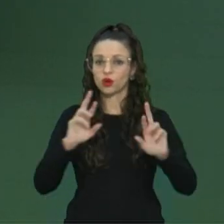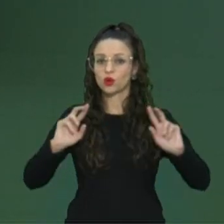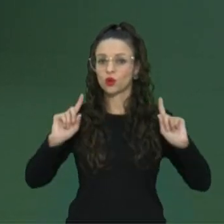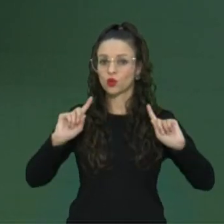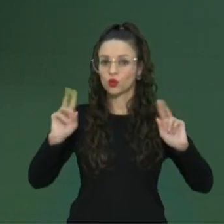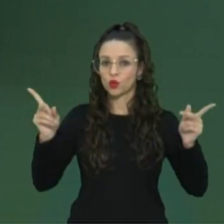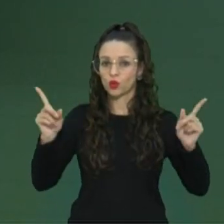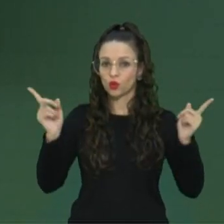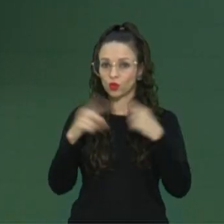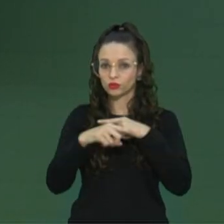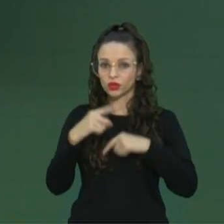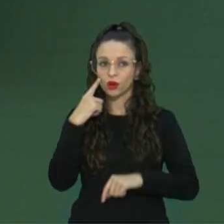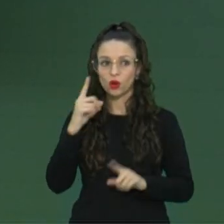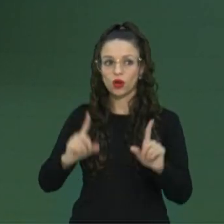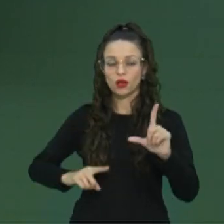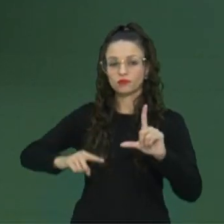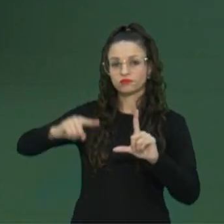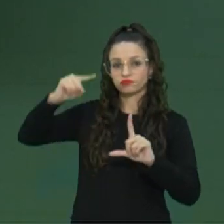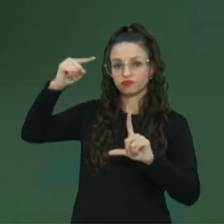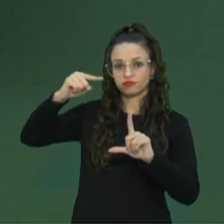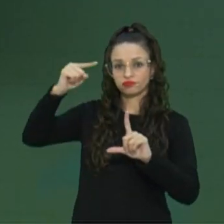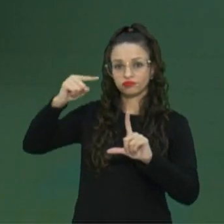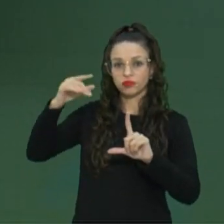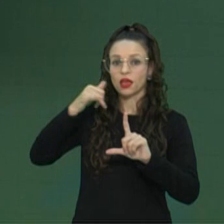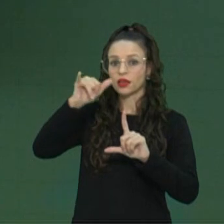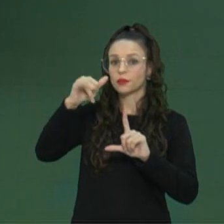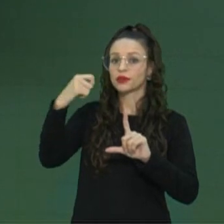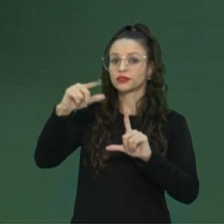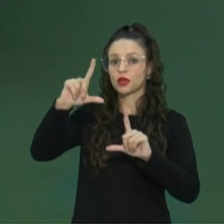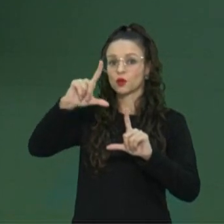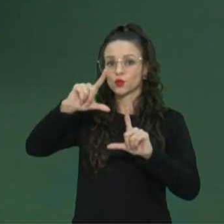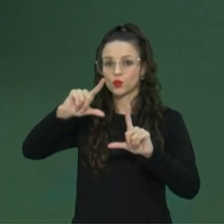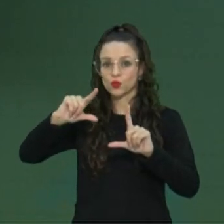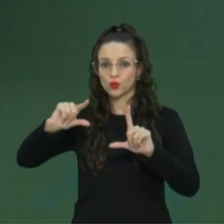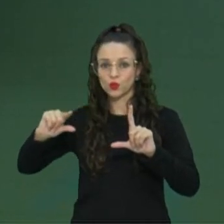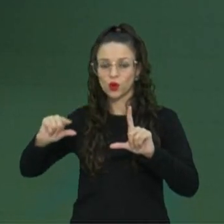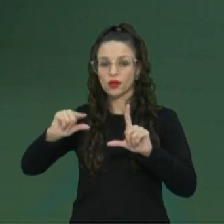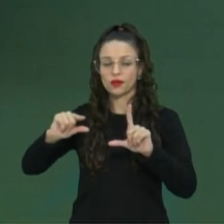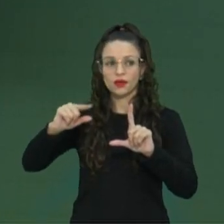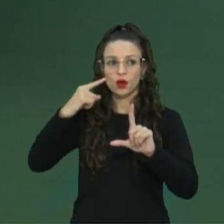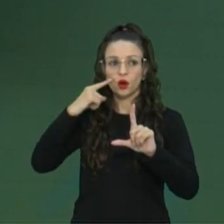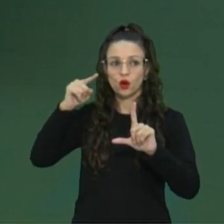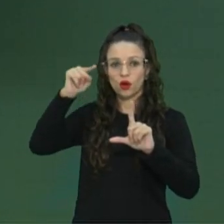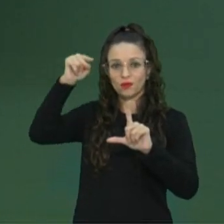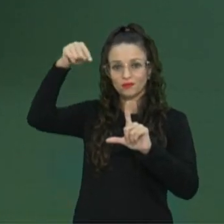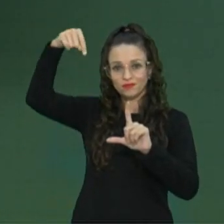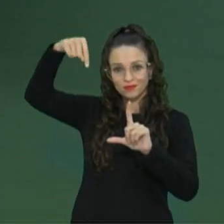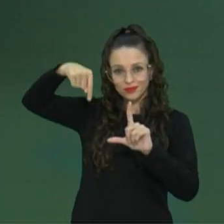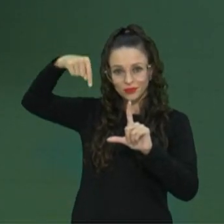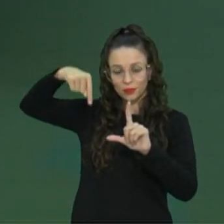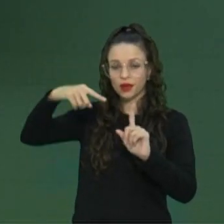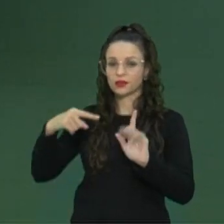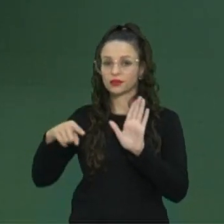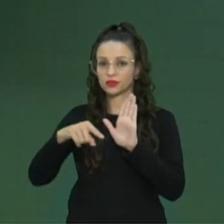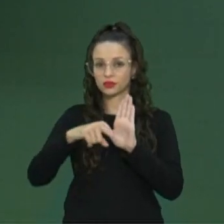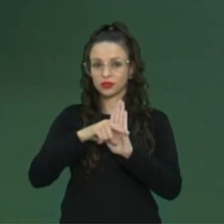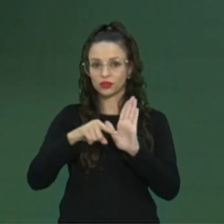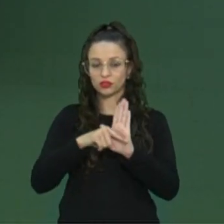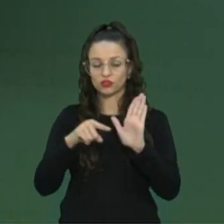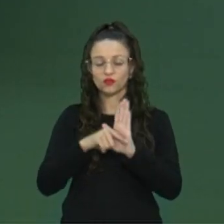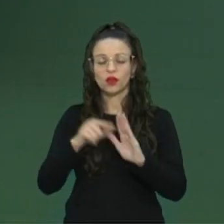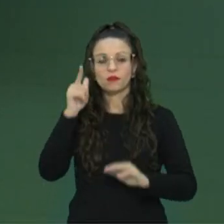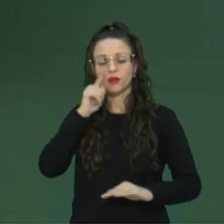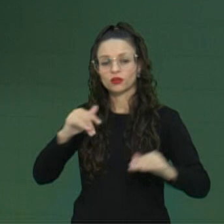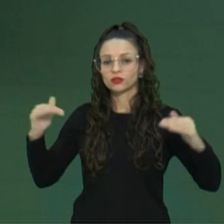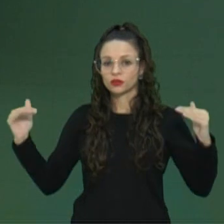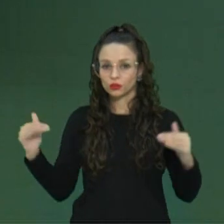lá em cima, ele tem bastante energia, ele precisa liberar essa energia, a setinha vai estar para baixo, o sinal negativo, para